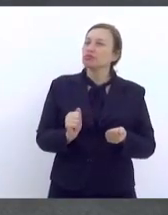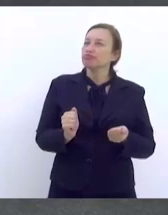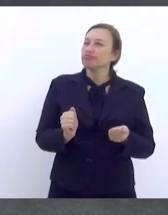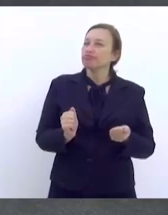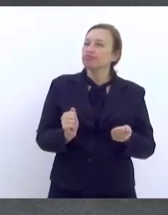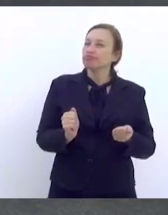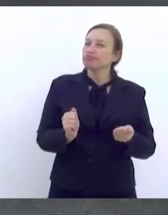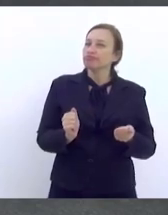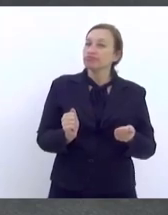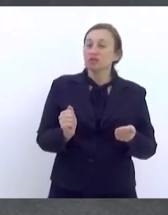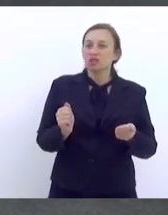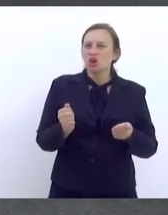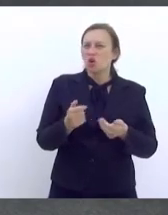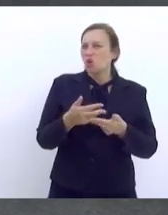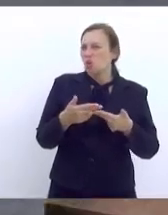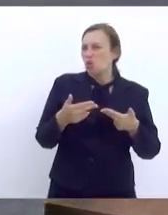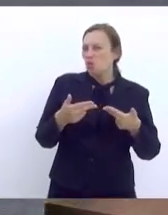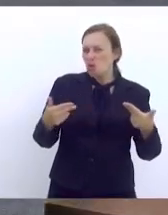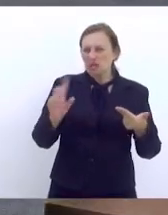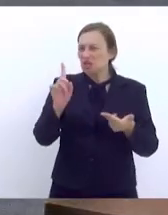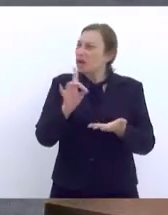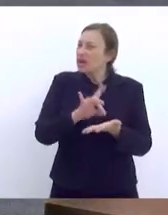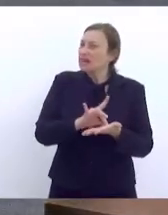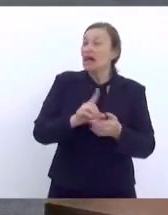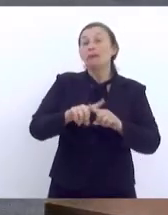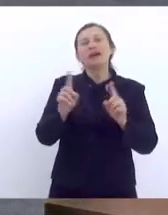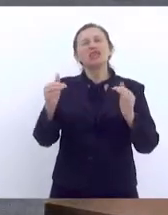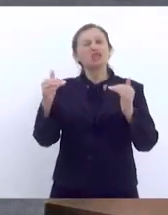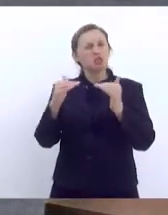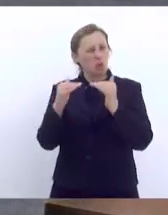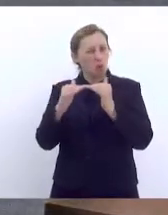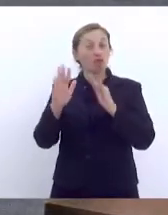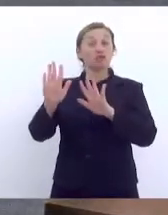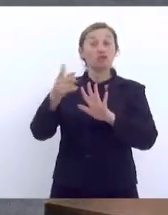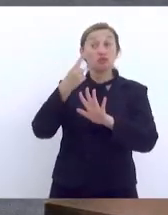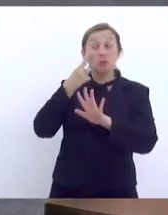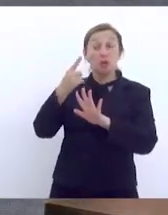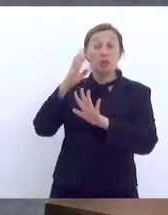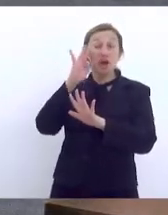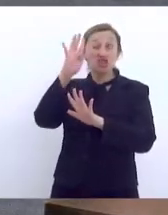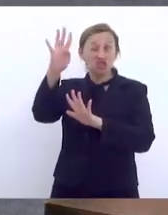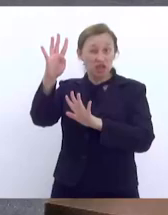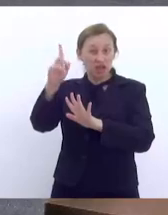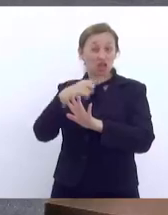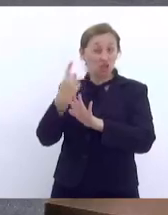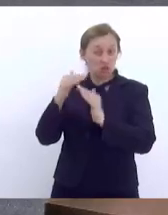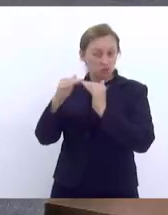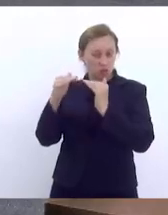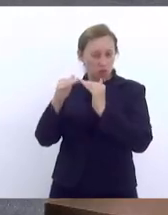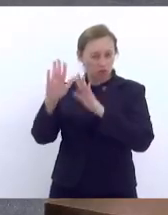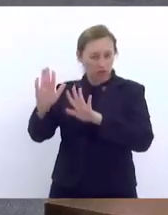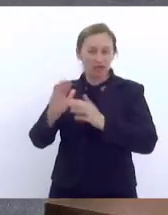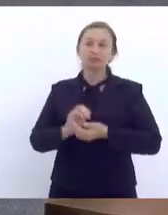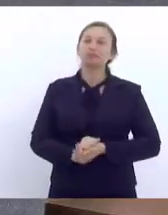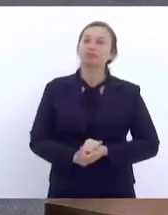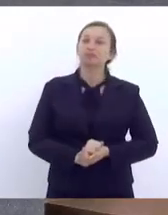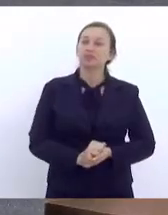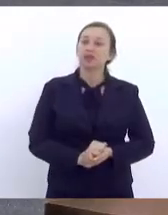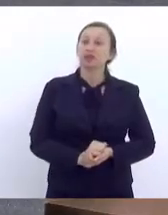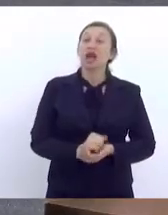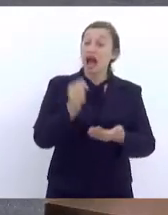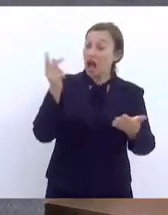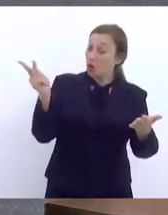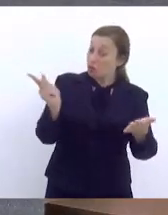aqui coisa que não é realidade mas que a gente Concorde com isso a gente não concorda isso sendo materializado e